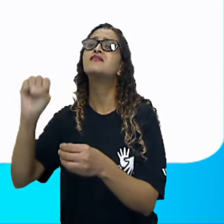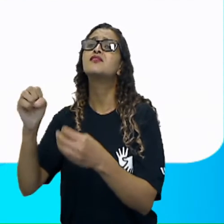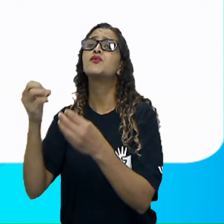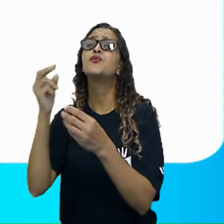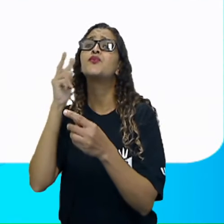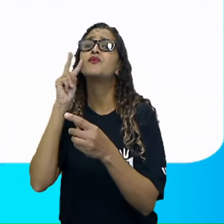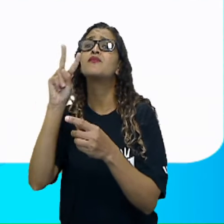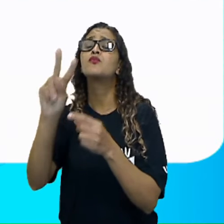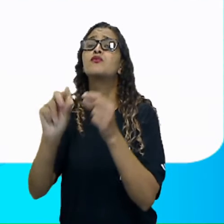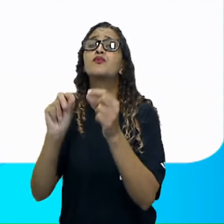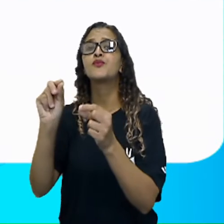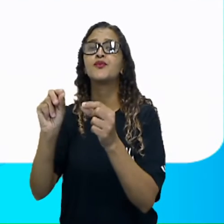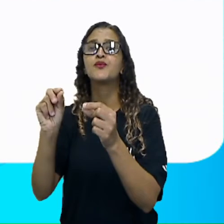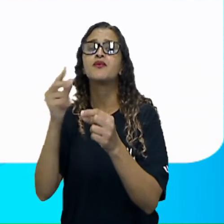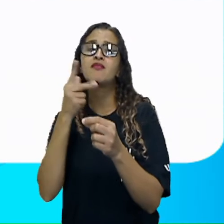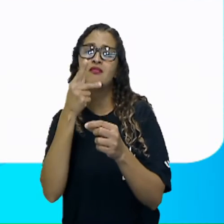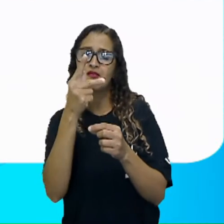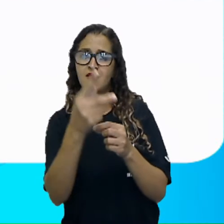essa fala dela?